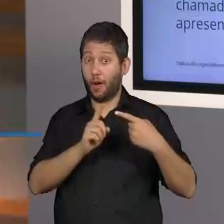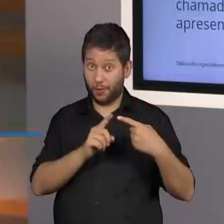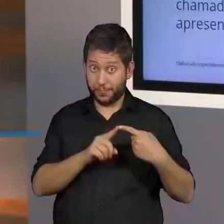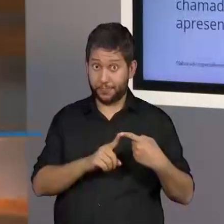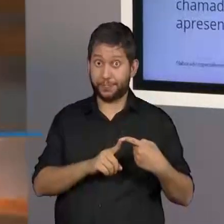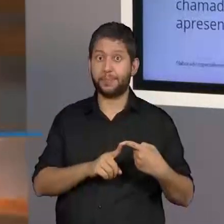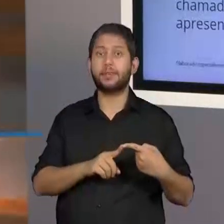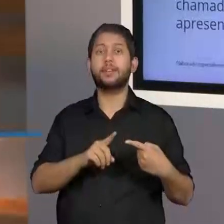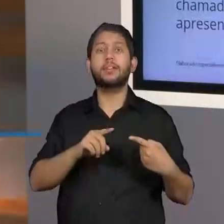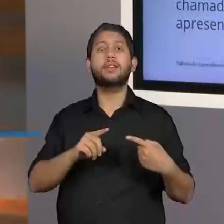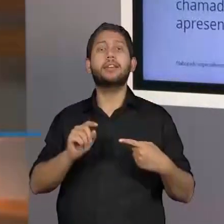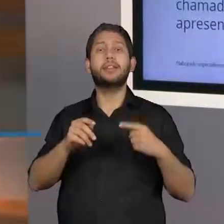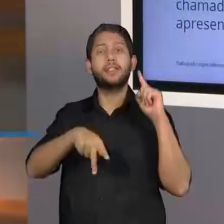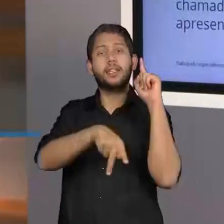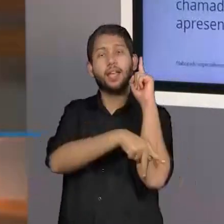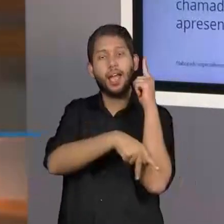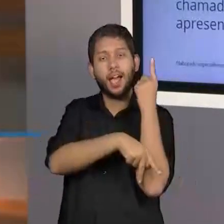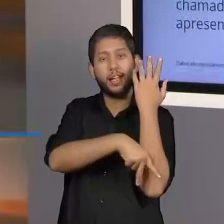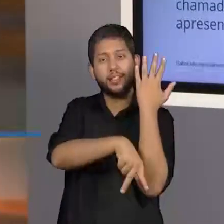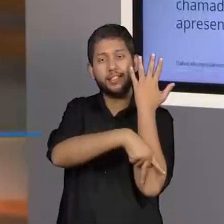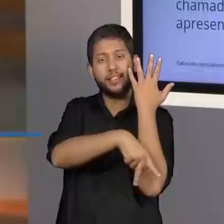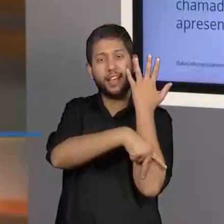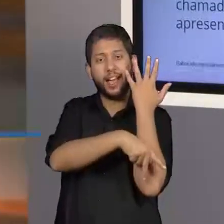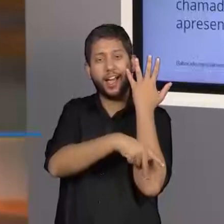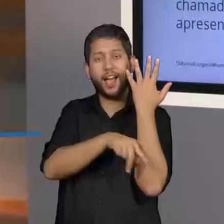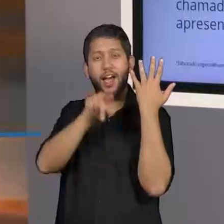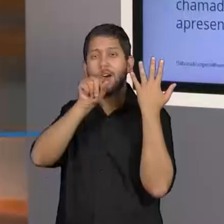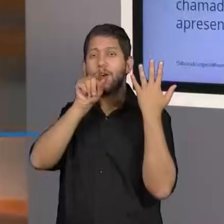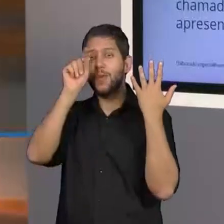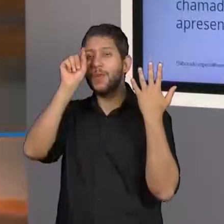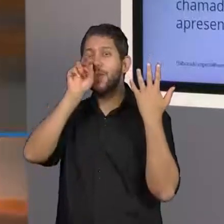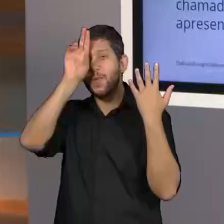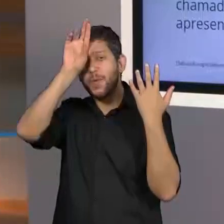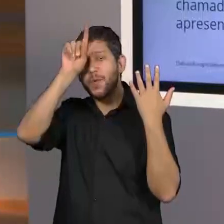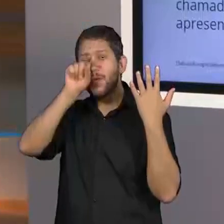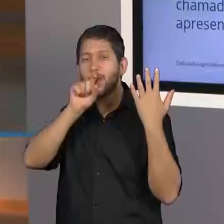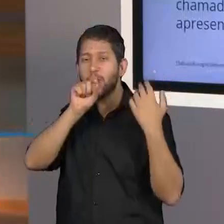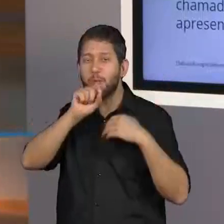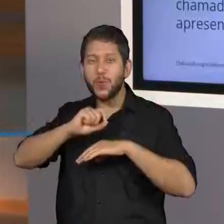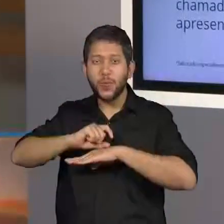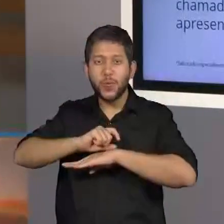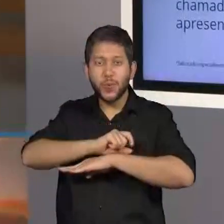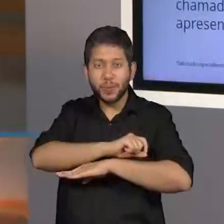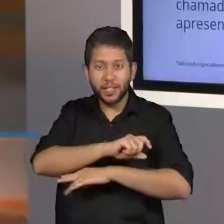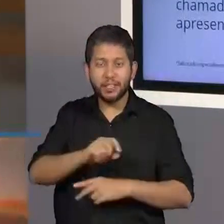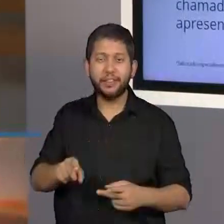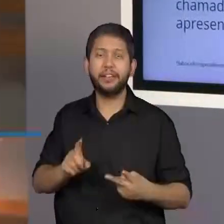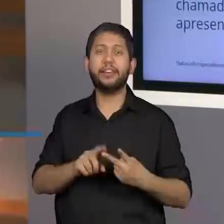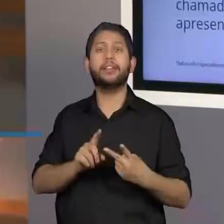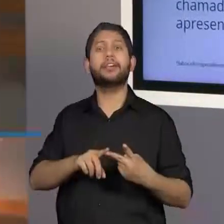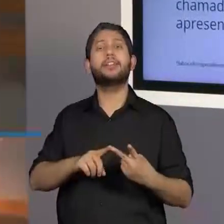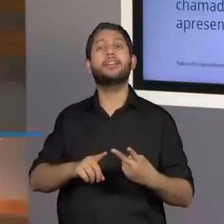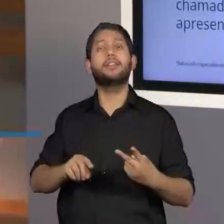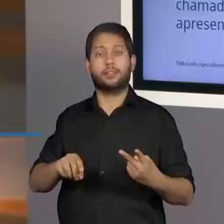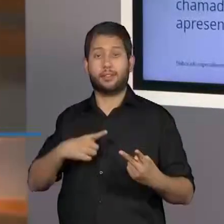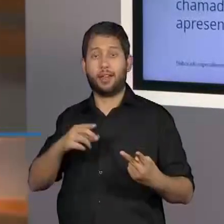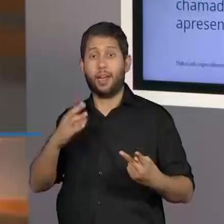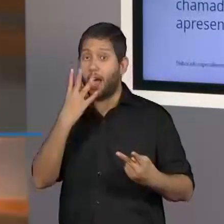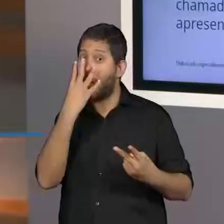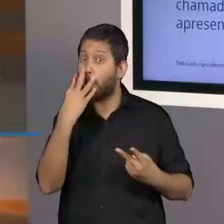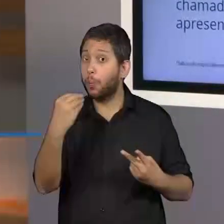aí para você pensar, ler, repensar e aprender algo. Como eu disse, as fábulas